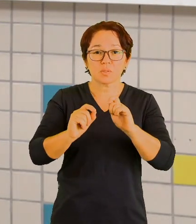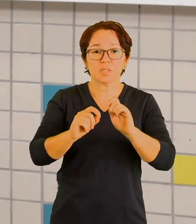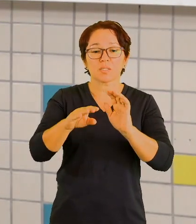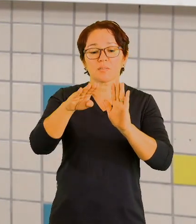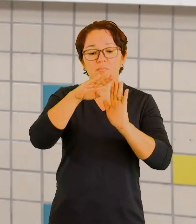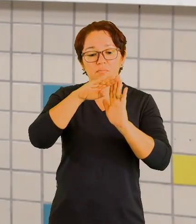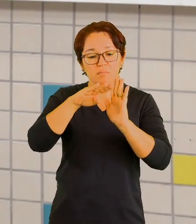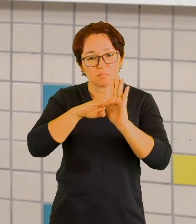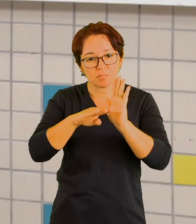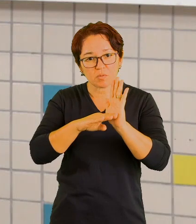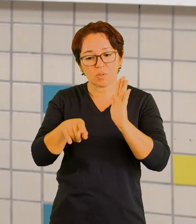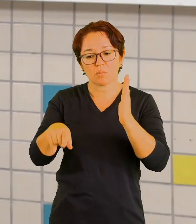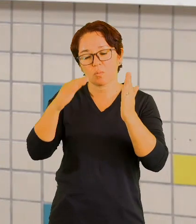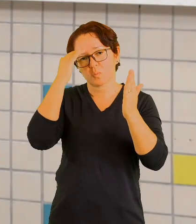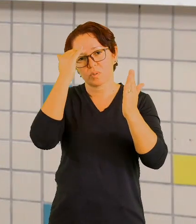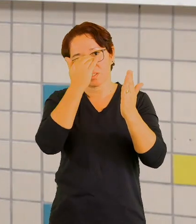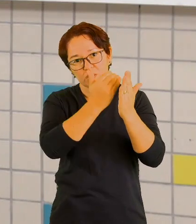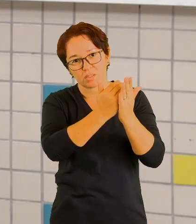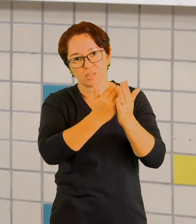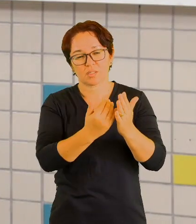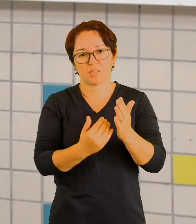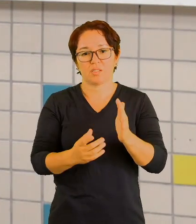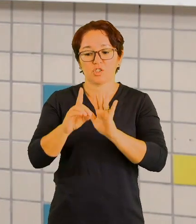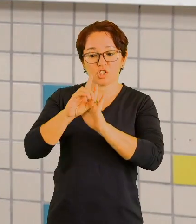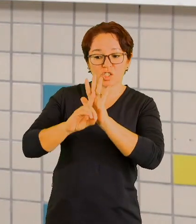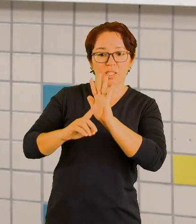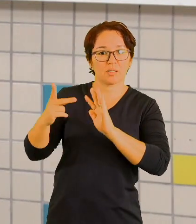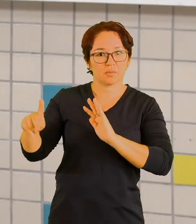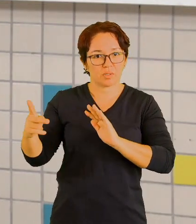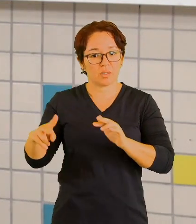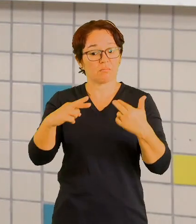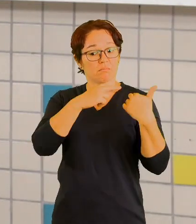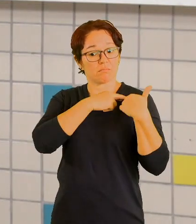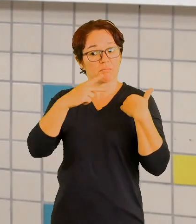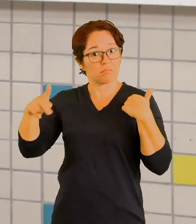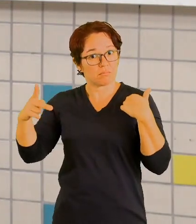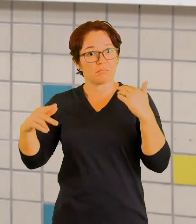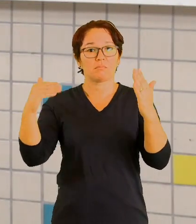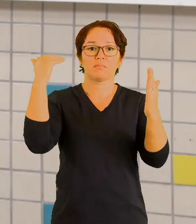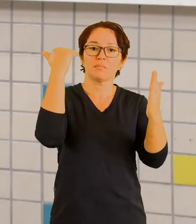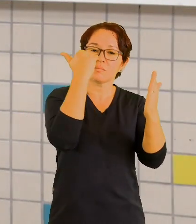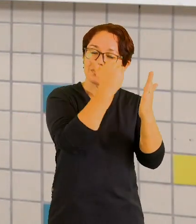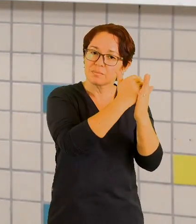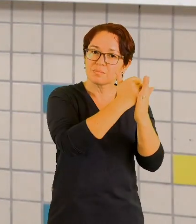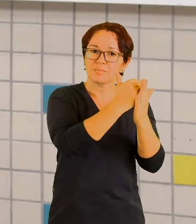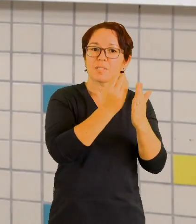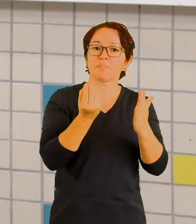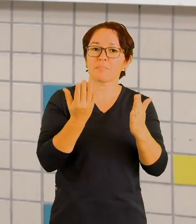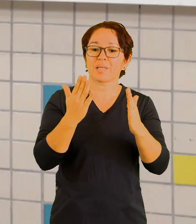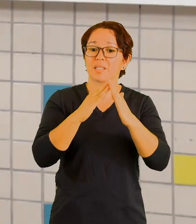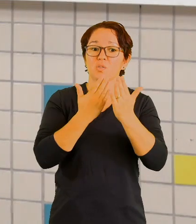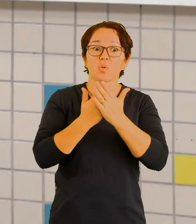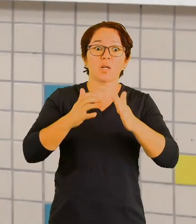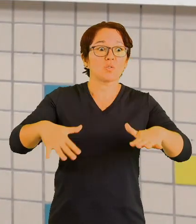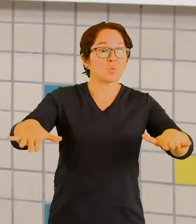direitos e deveres a serem cumpridos na escola, para que o ambiente seja organizado. O regimento